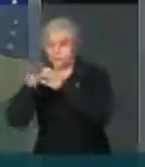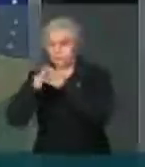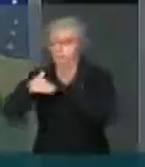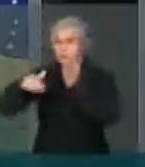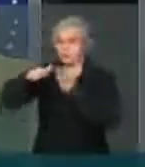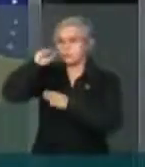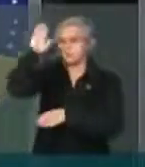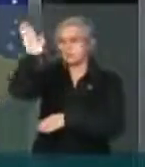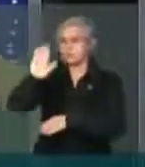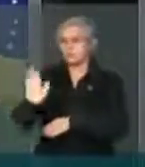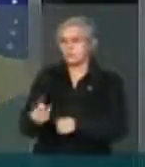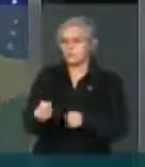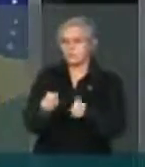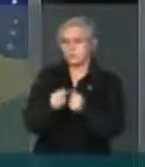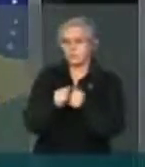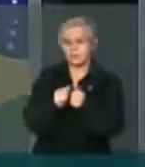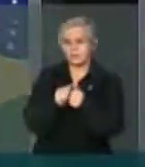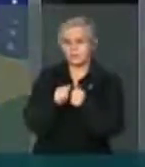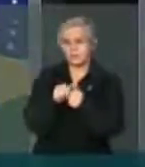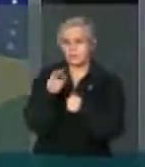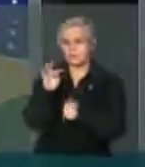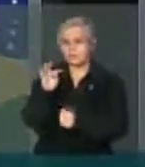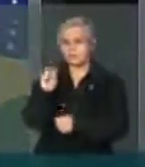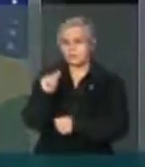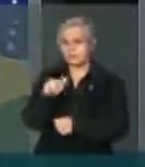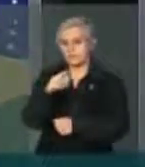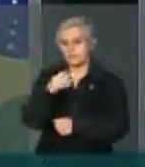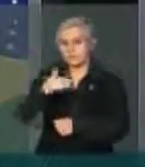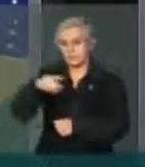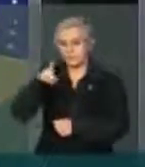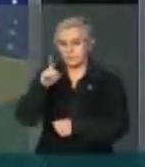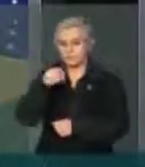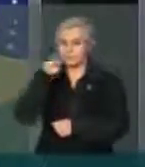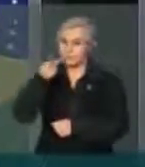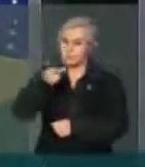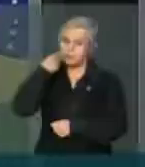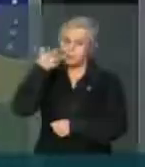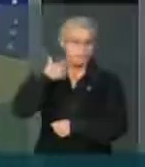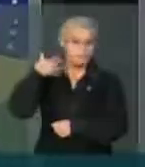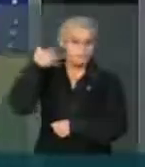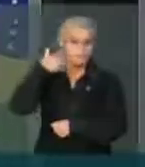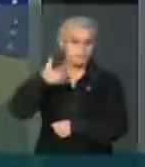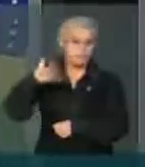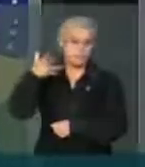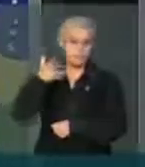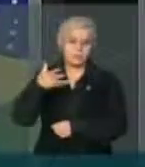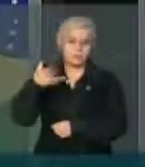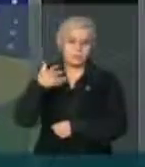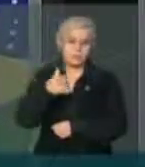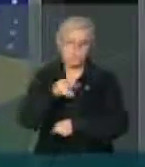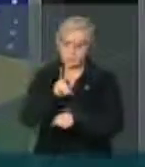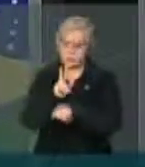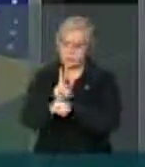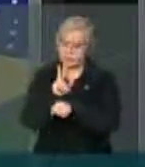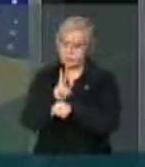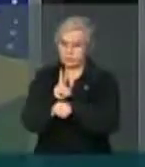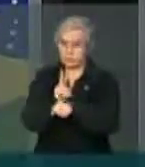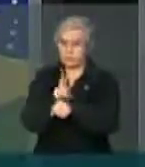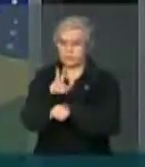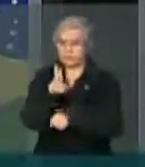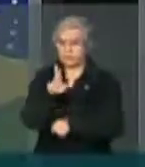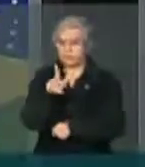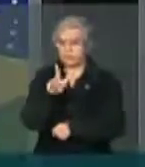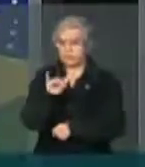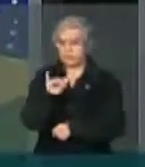inteiro, fazendo aquela pregação necessária de uma tese defendida por Ulisses